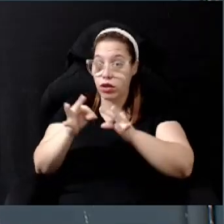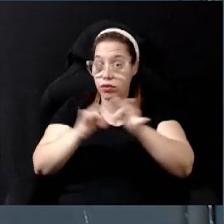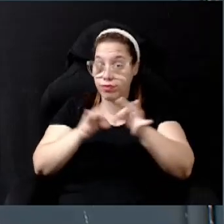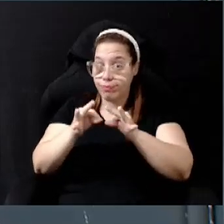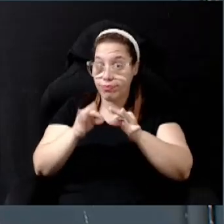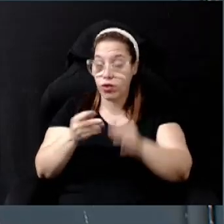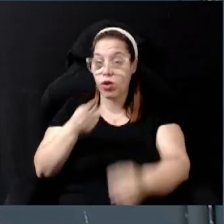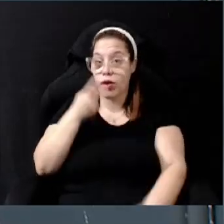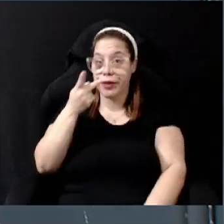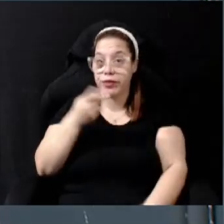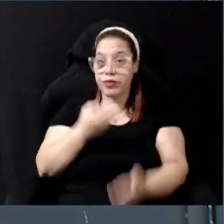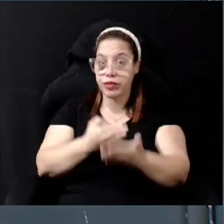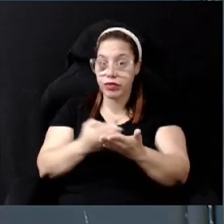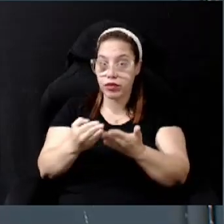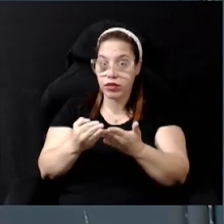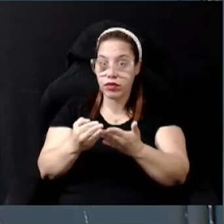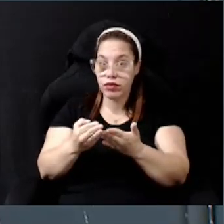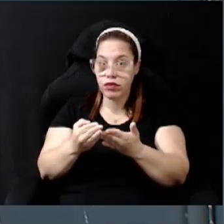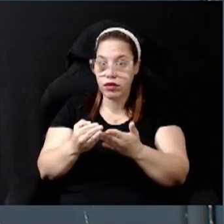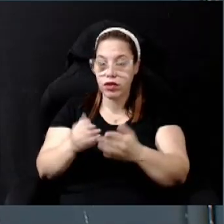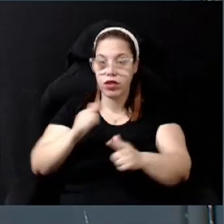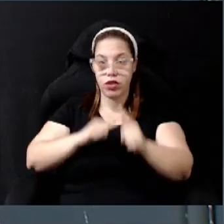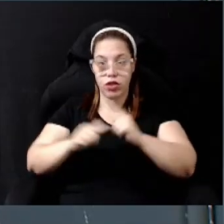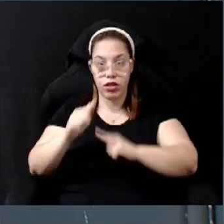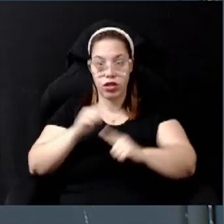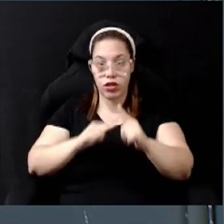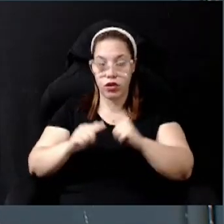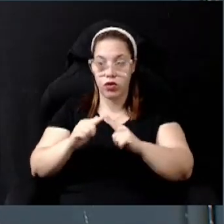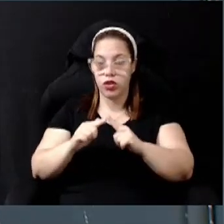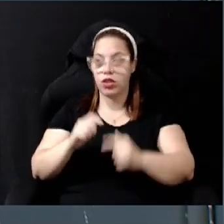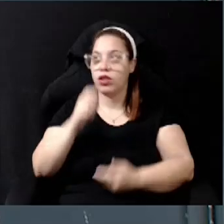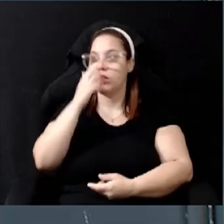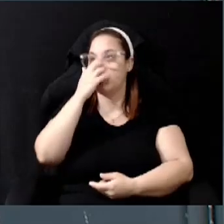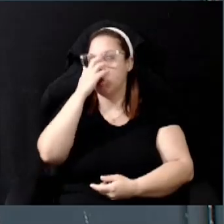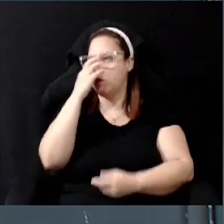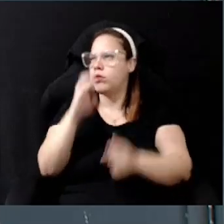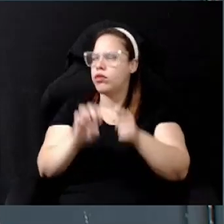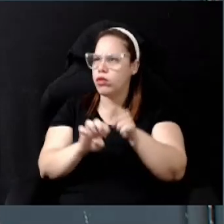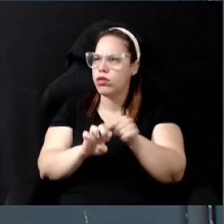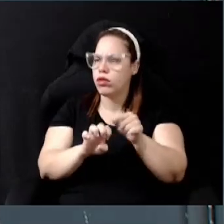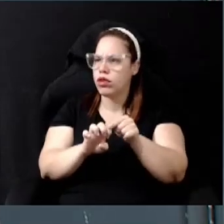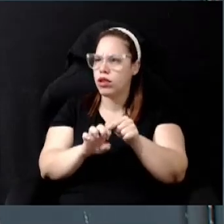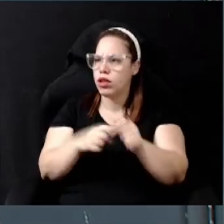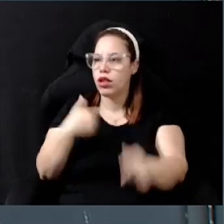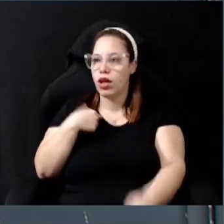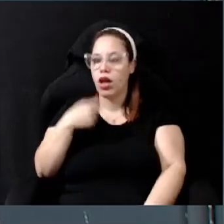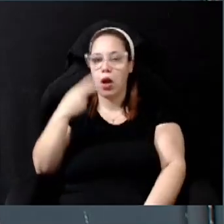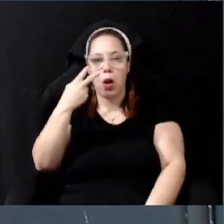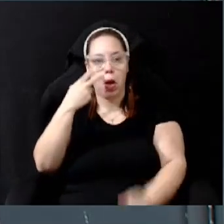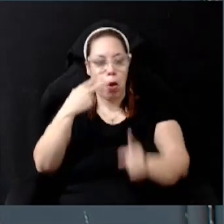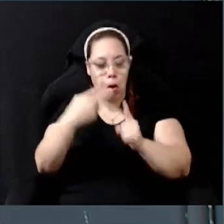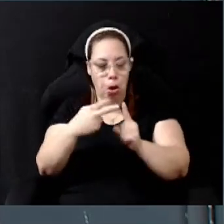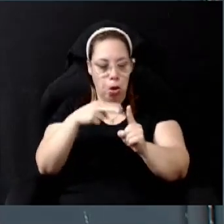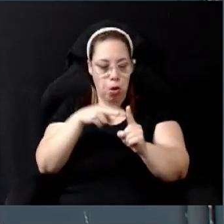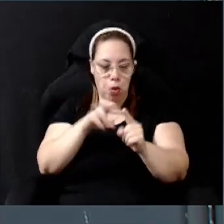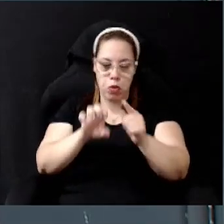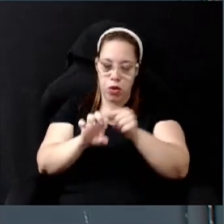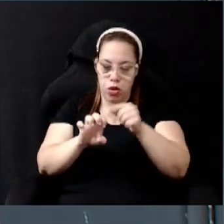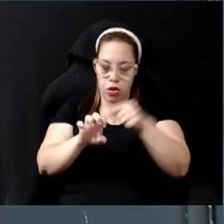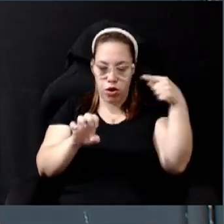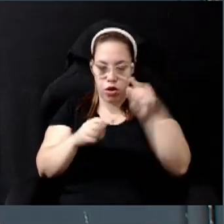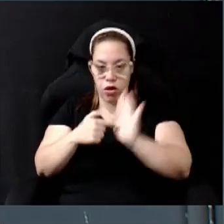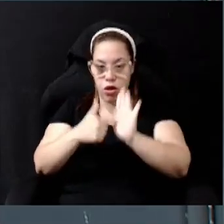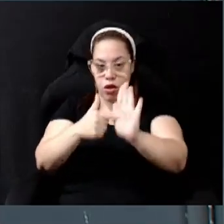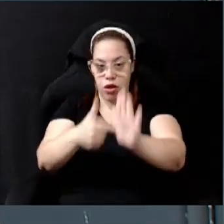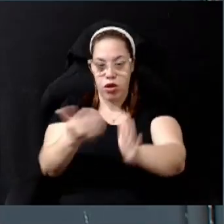no início, a gente fala de gerir, de gestar o empreendimento, então a minha visão de empreendedora é mostrar para essas pessoas